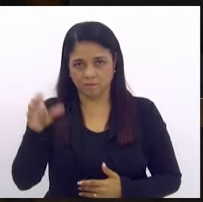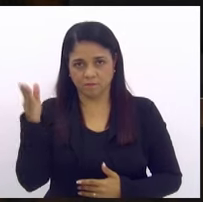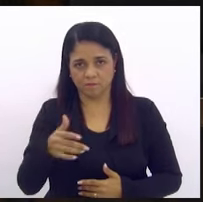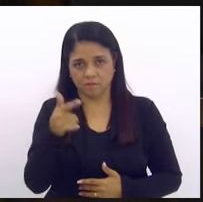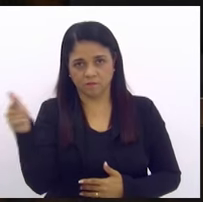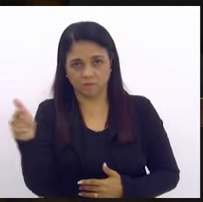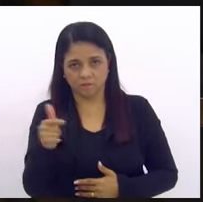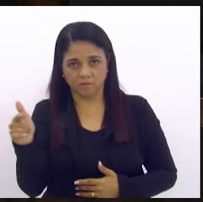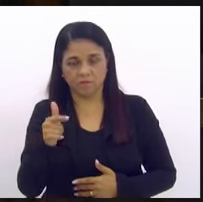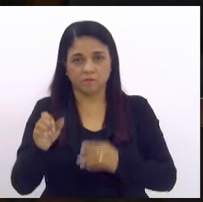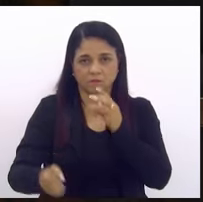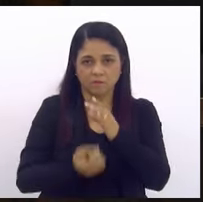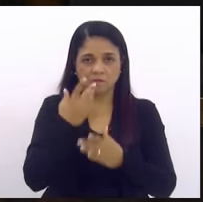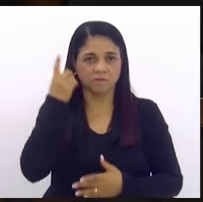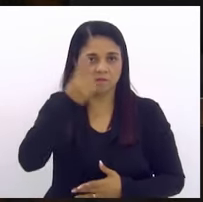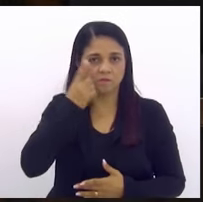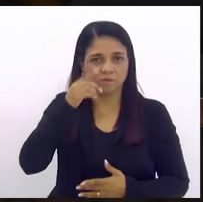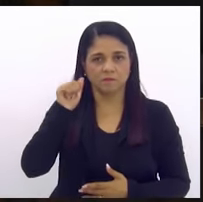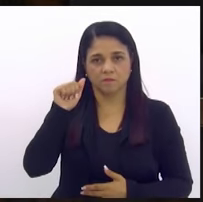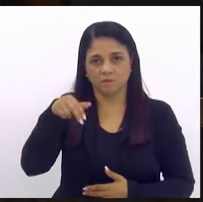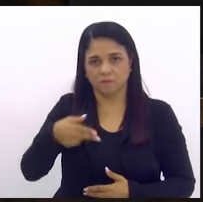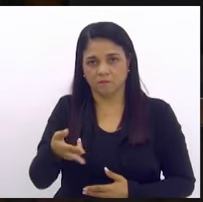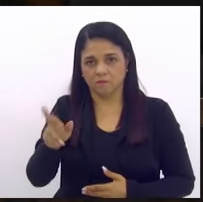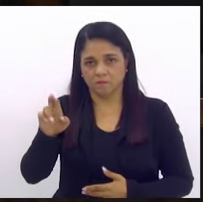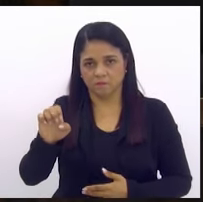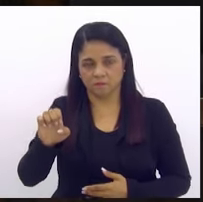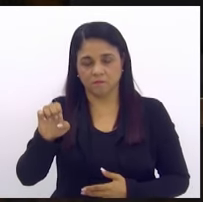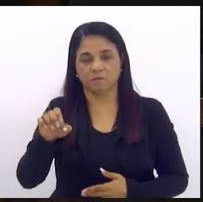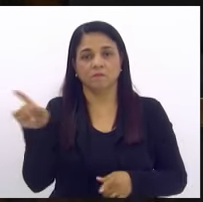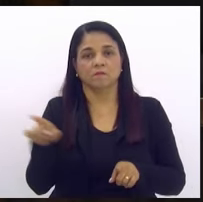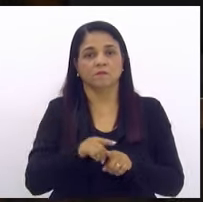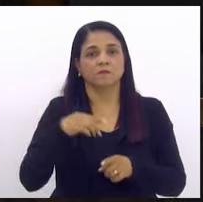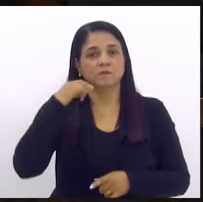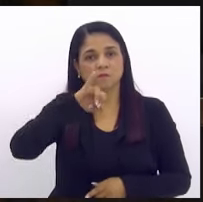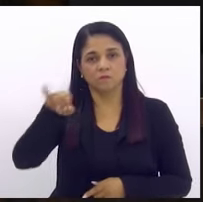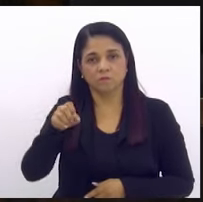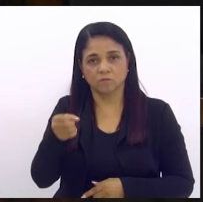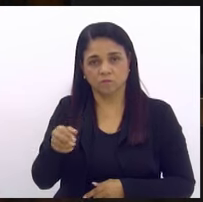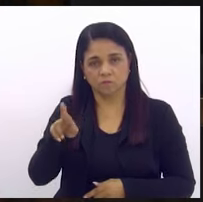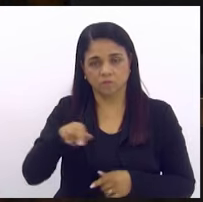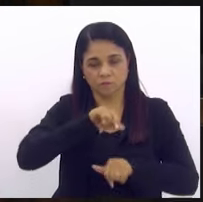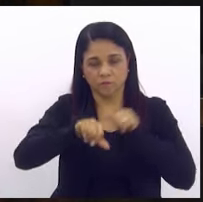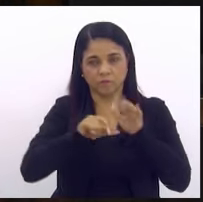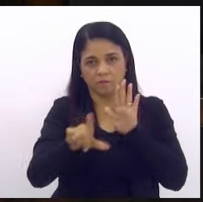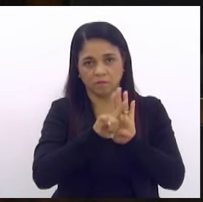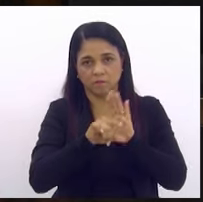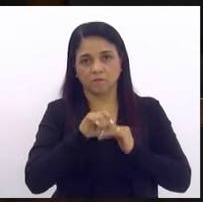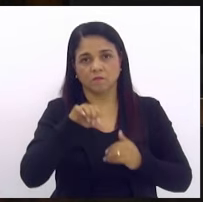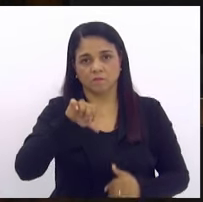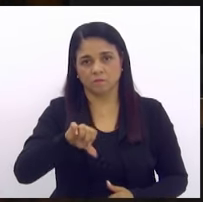6.499/2022, de autoria dos deputados André Ciliano e Jorge Felipe Neto, que altera a lei estadual de número